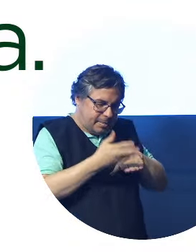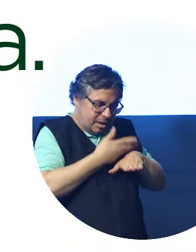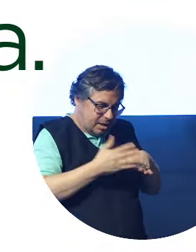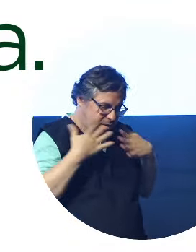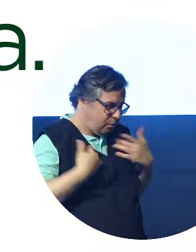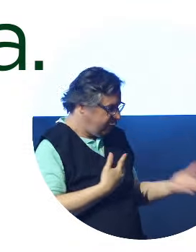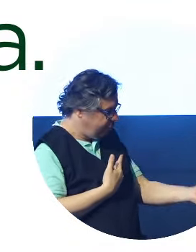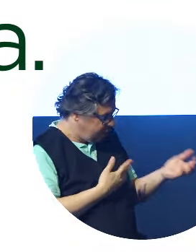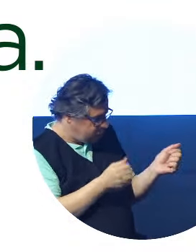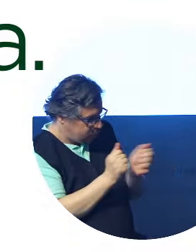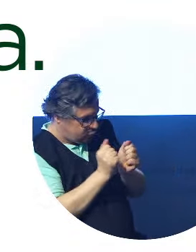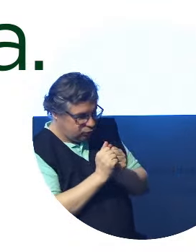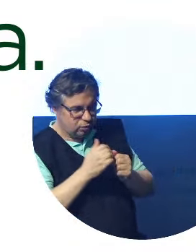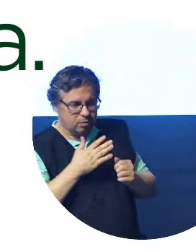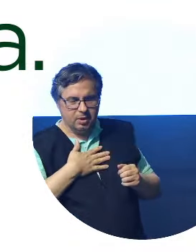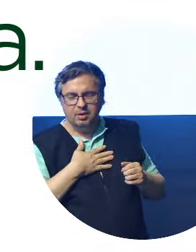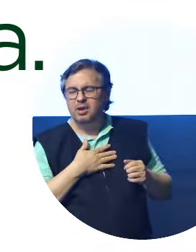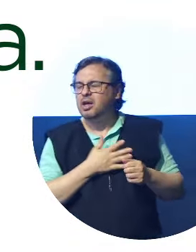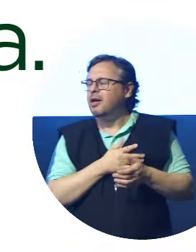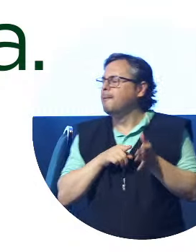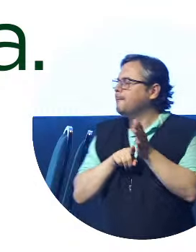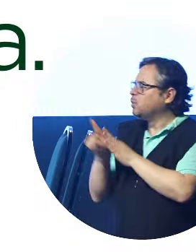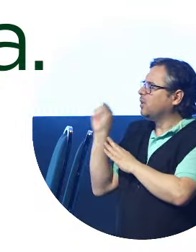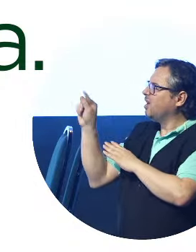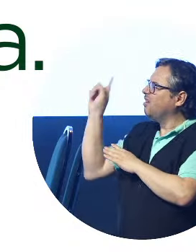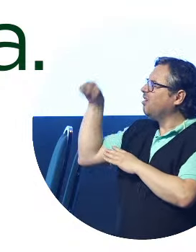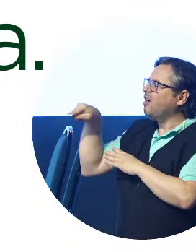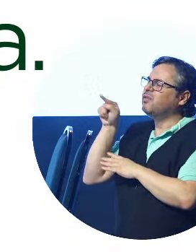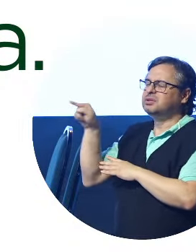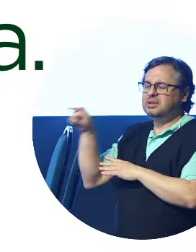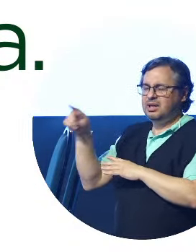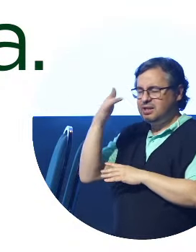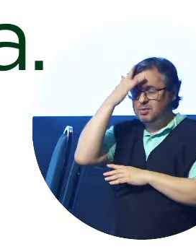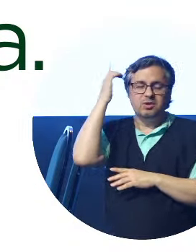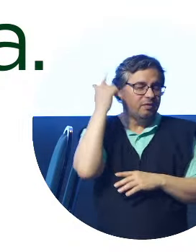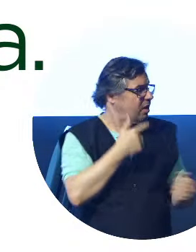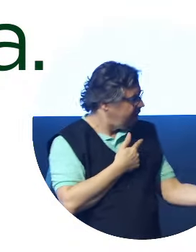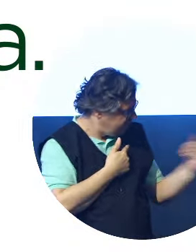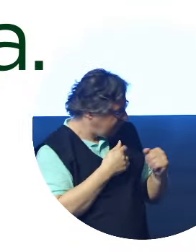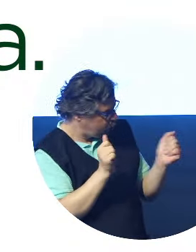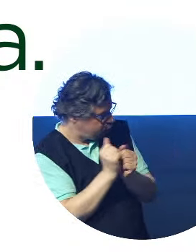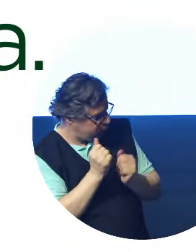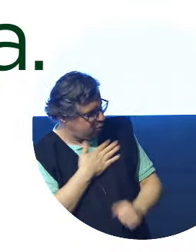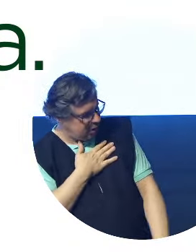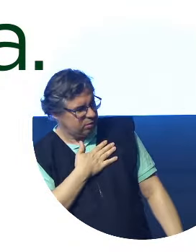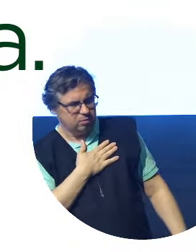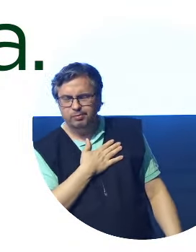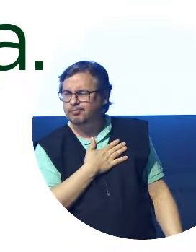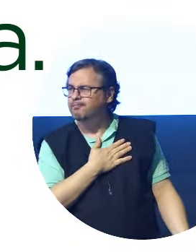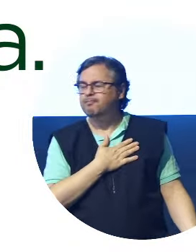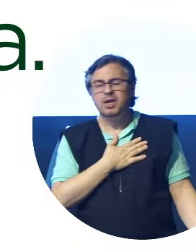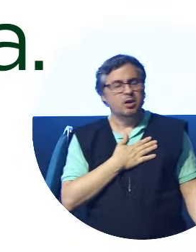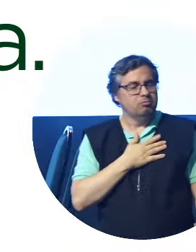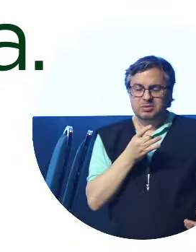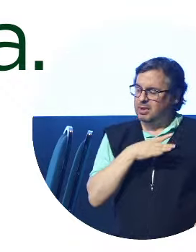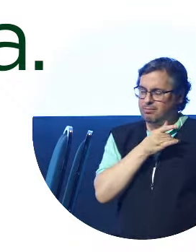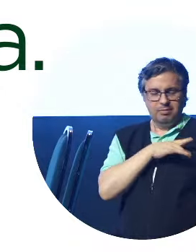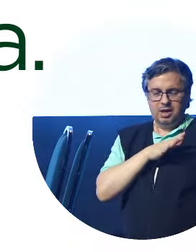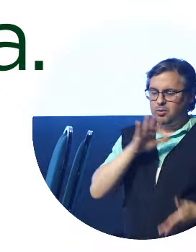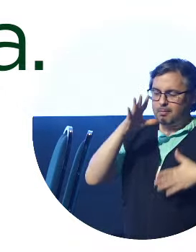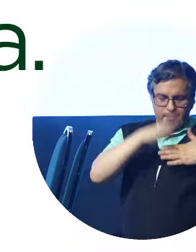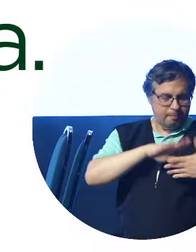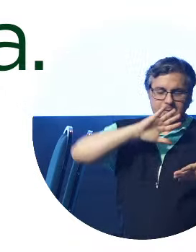vem comigo. E ele perguntou: quem é você? E novamente essa pessoa disse: vem comigo. E então, sem medo, ele deu a mão a